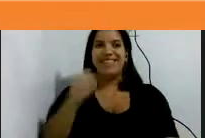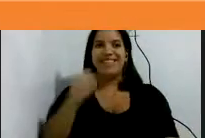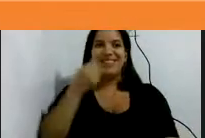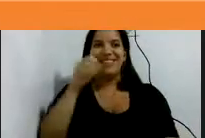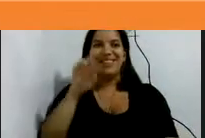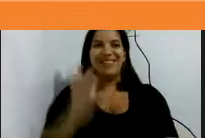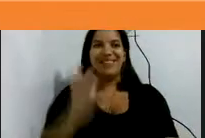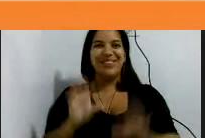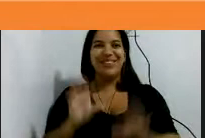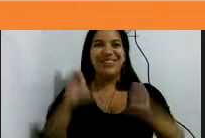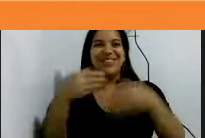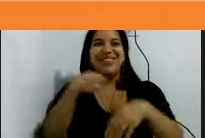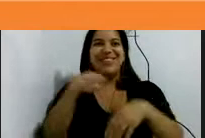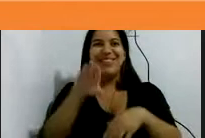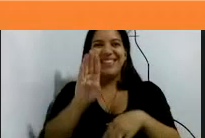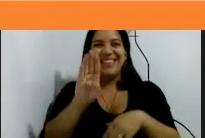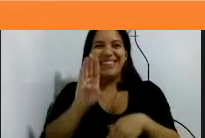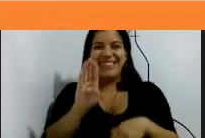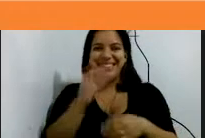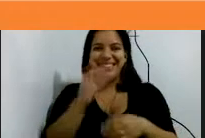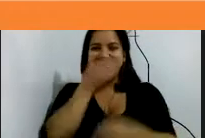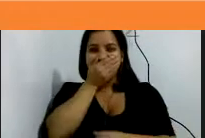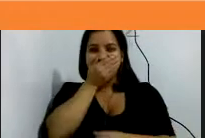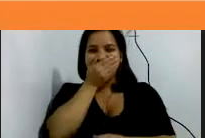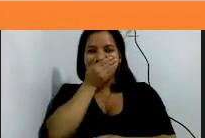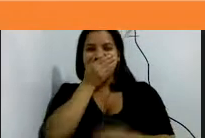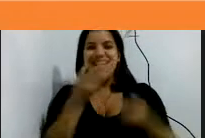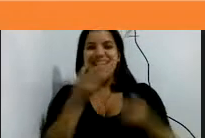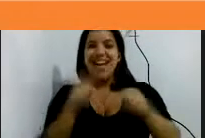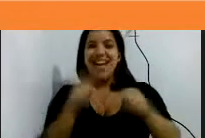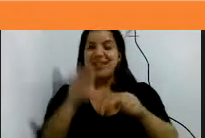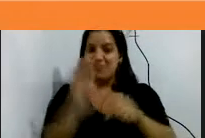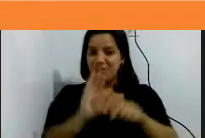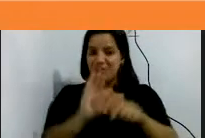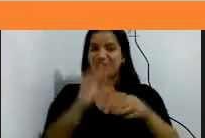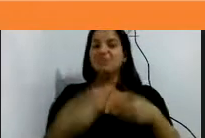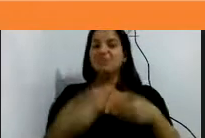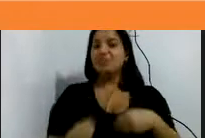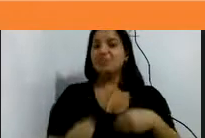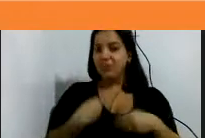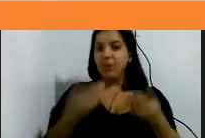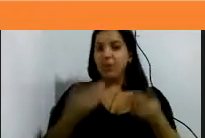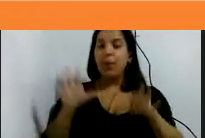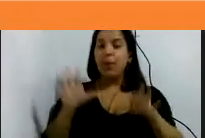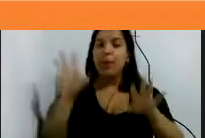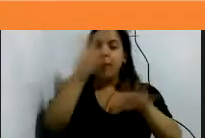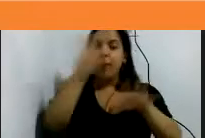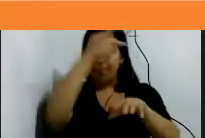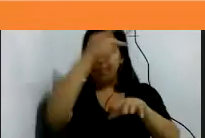indivíduo do grupo B. O anticorpo anti-B está no soro de todo indivíduo do grupo A.